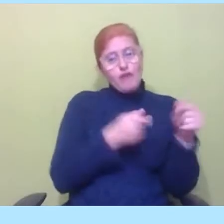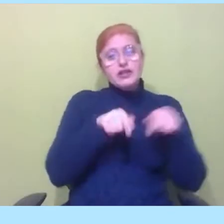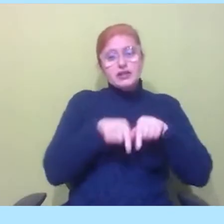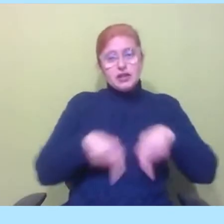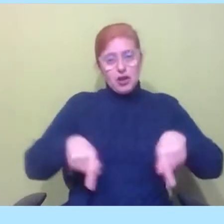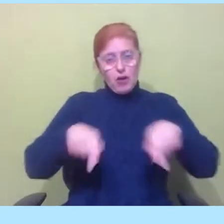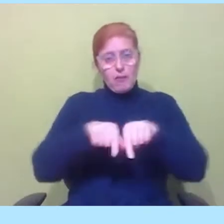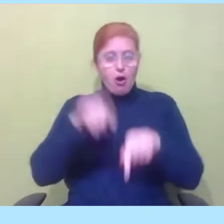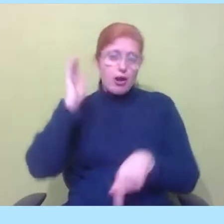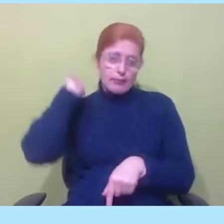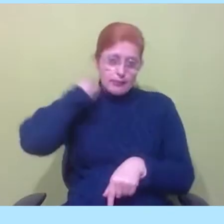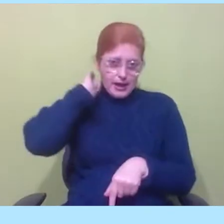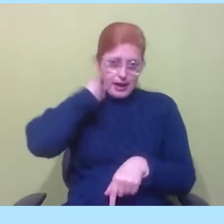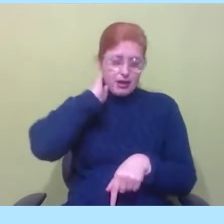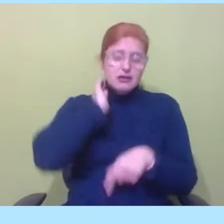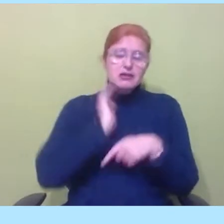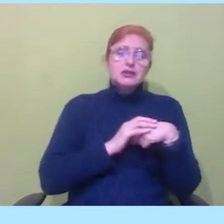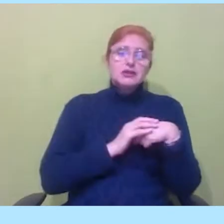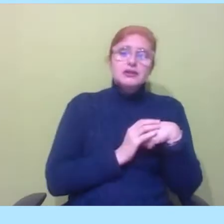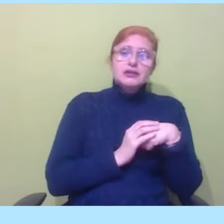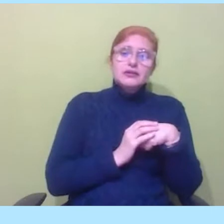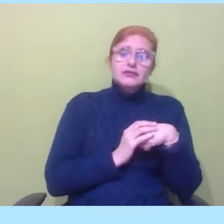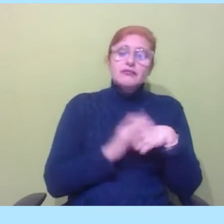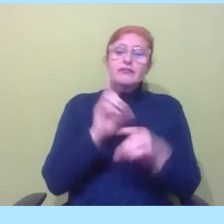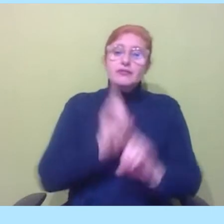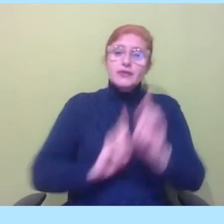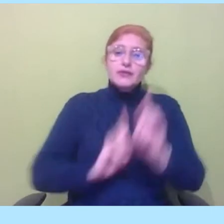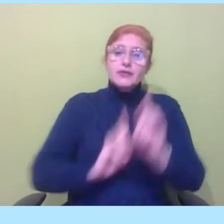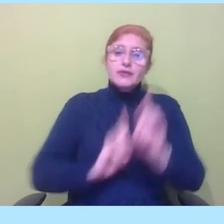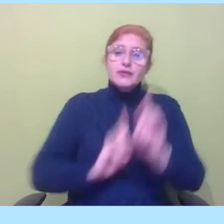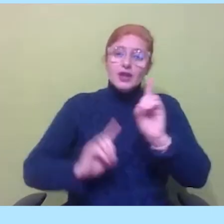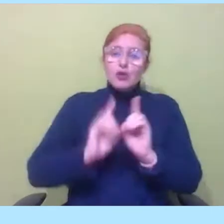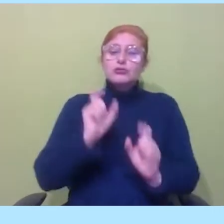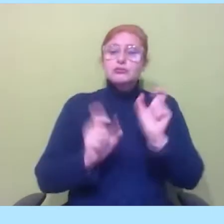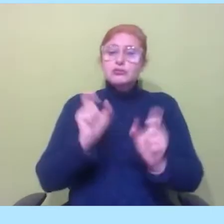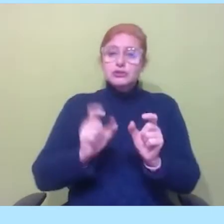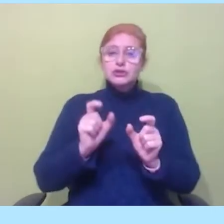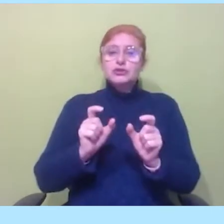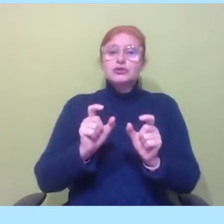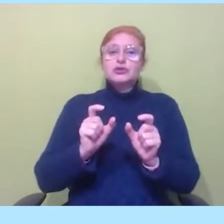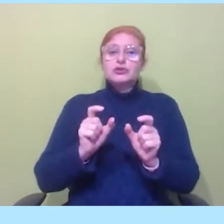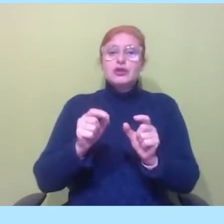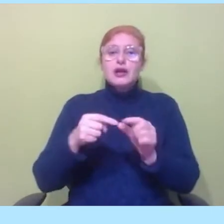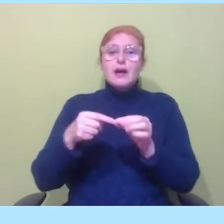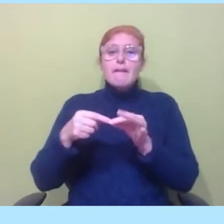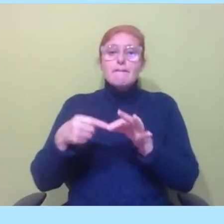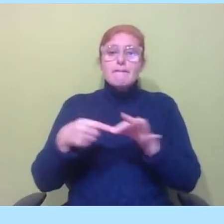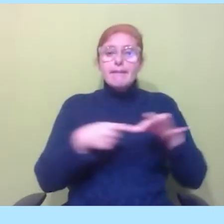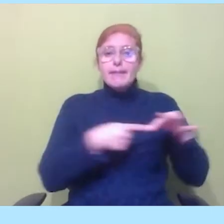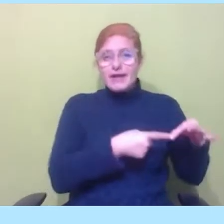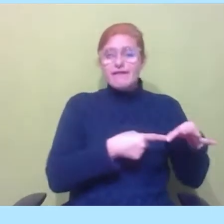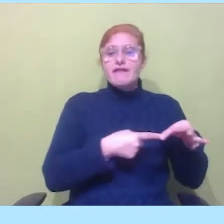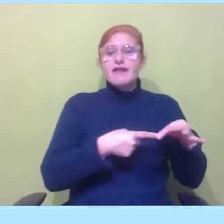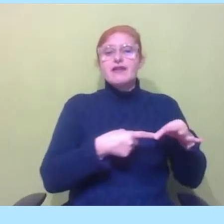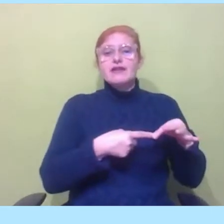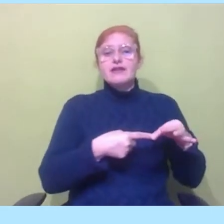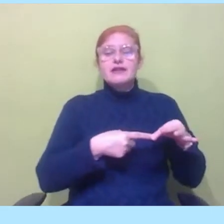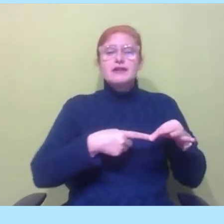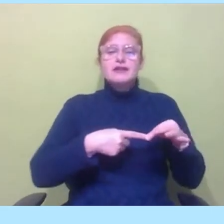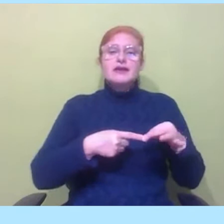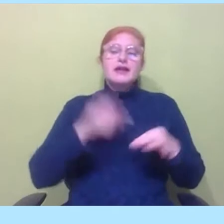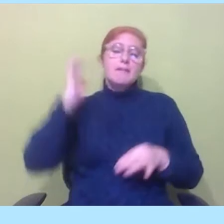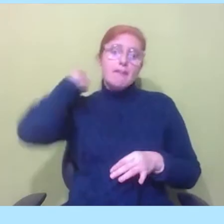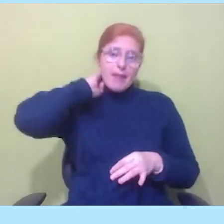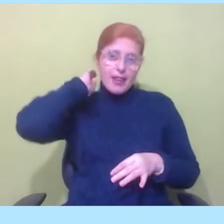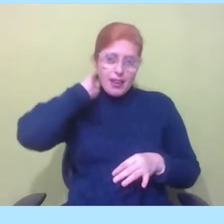e algumas pessoas da periferia de Belém, de um bairro específico de Belém, que é o bairro do Guamá, que é um bairro que é